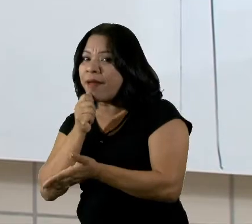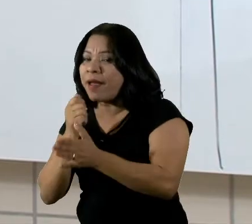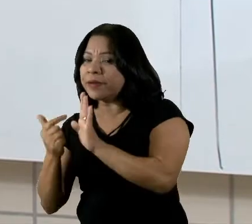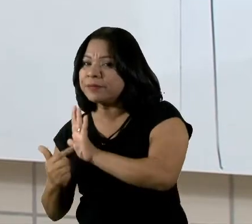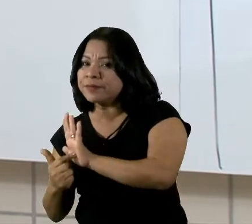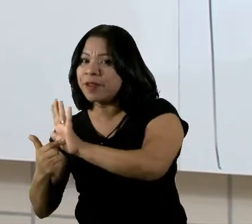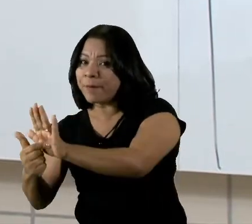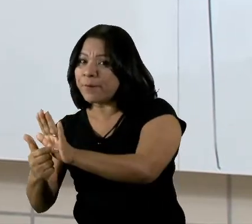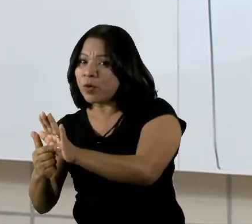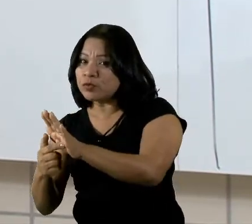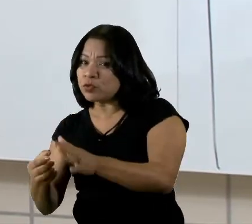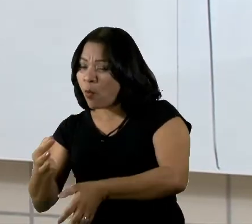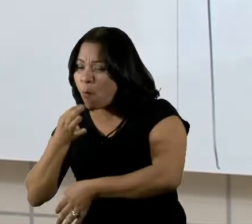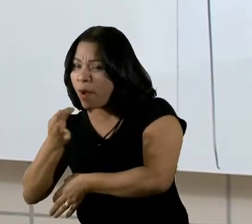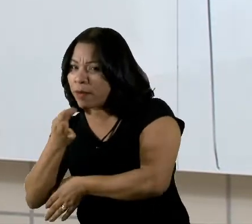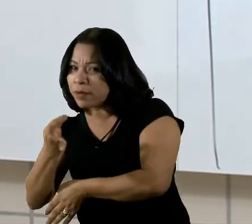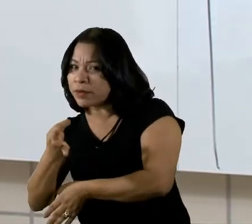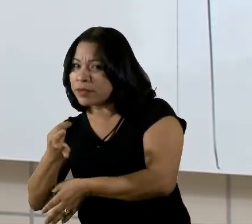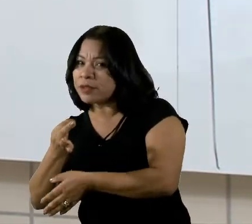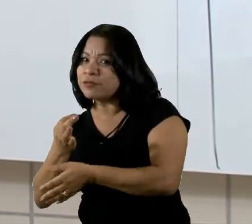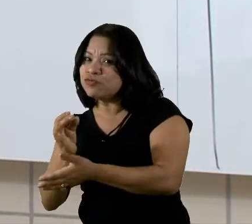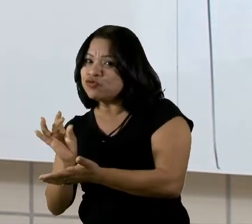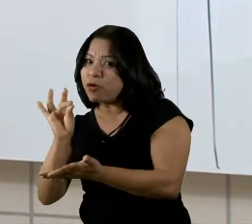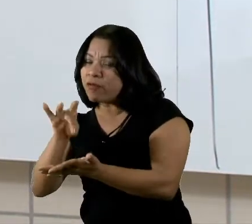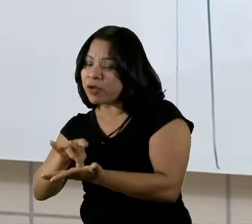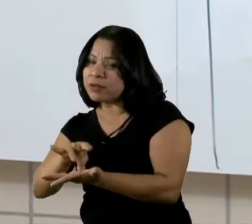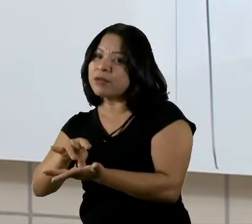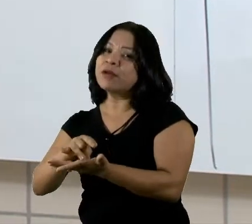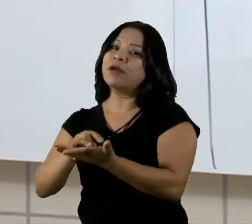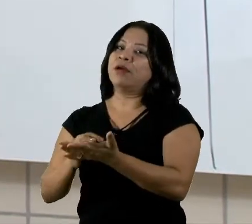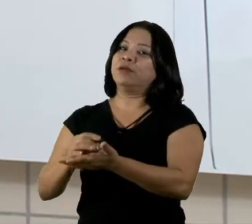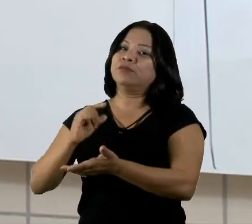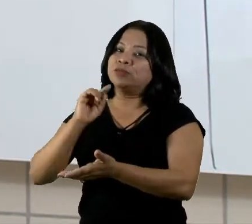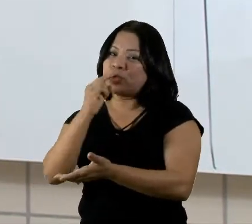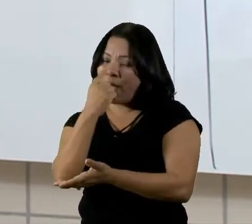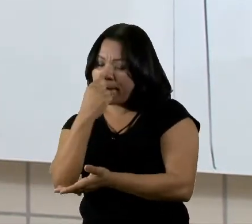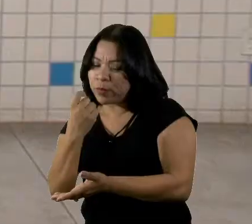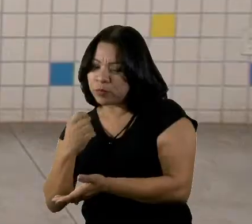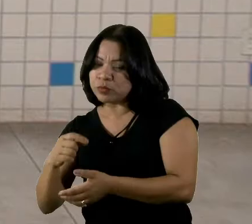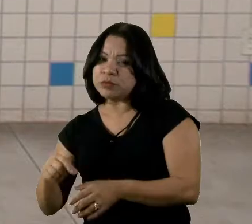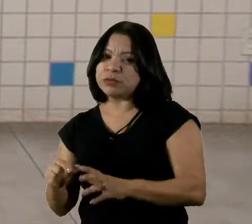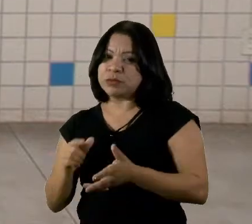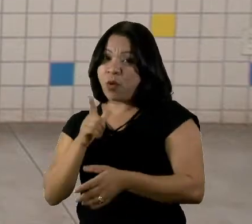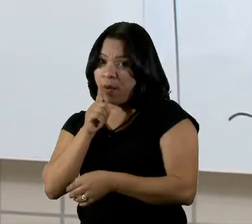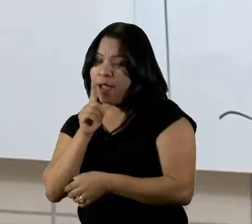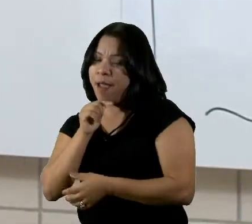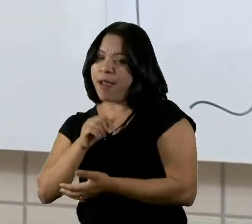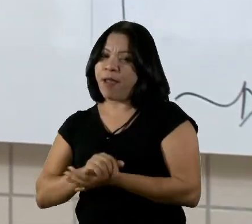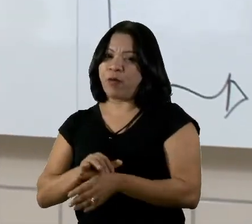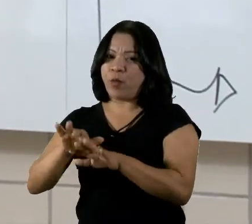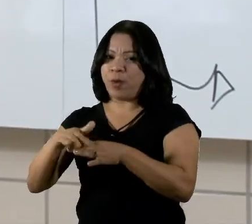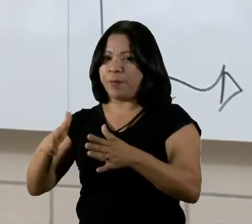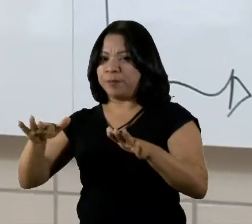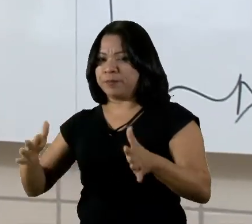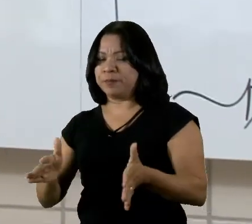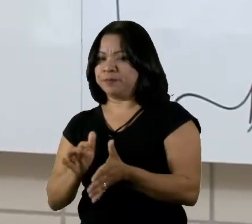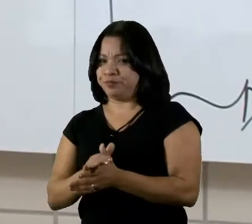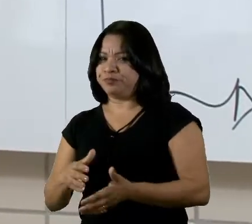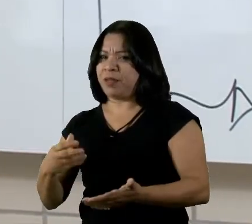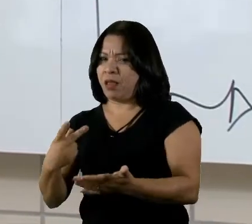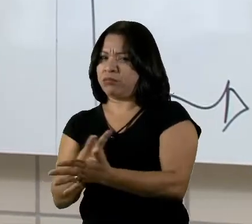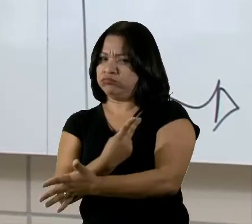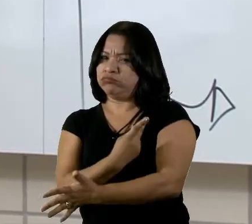uma crítica ao fato, uma crítica à poluição das águas. Isso acontece bastante,